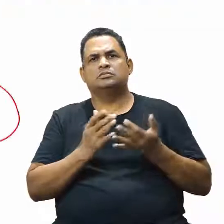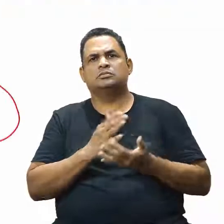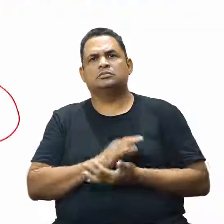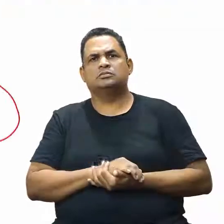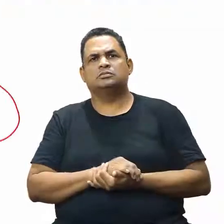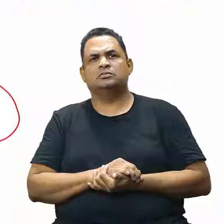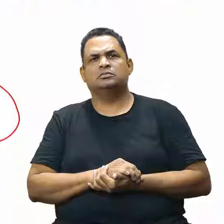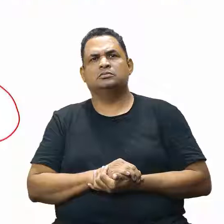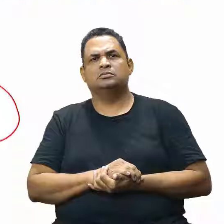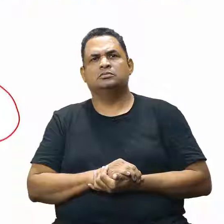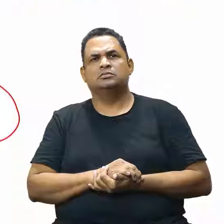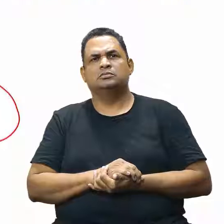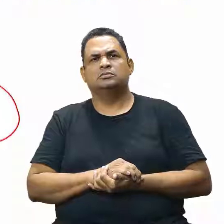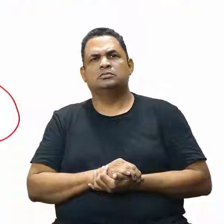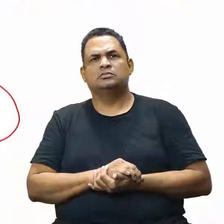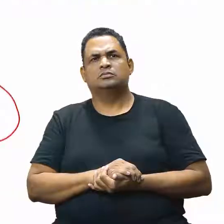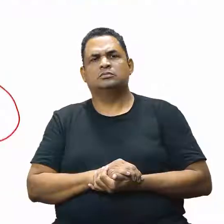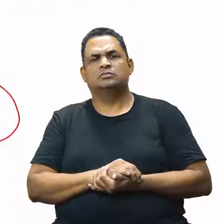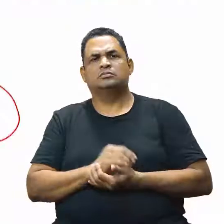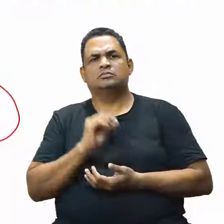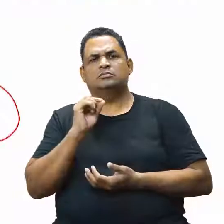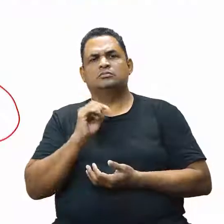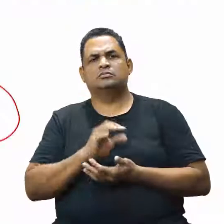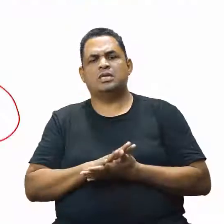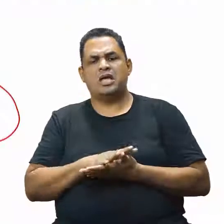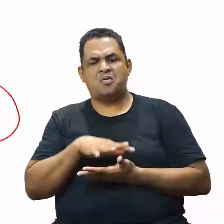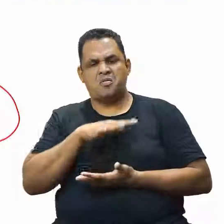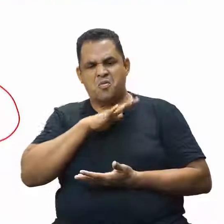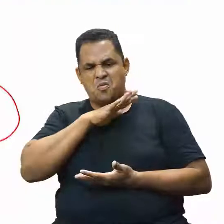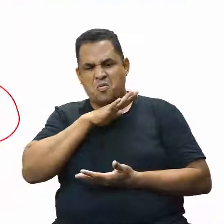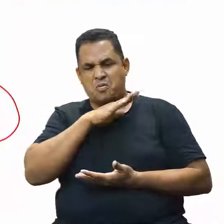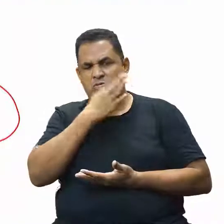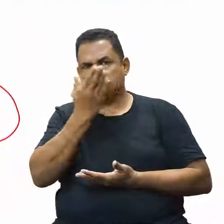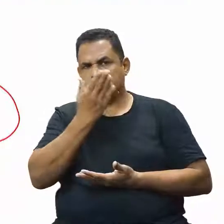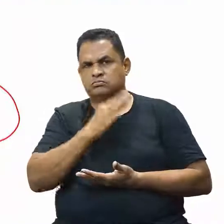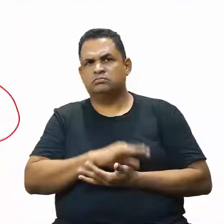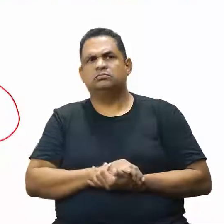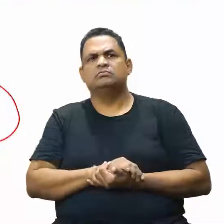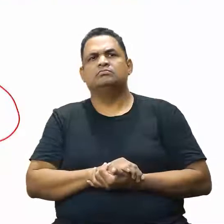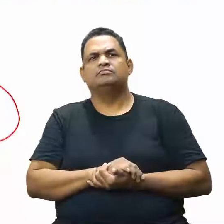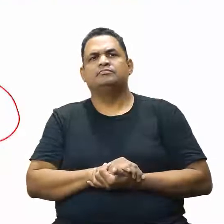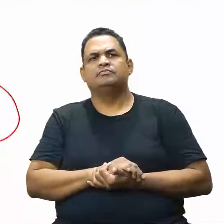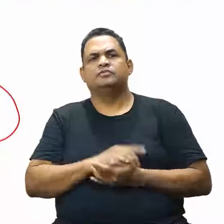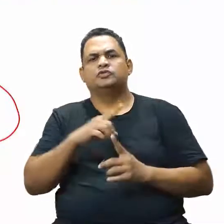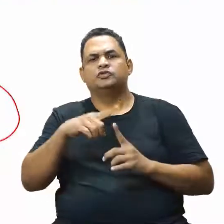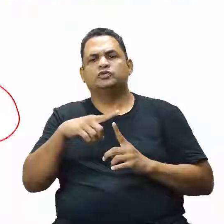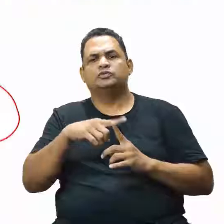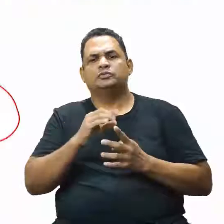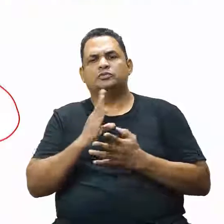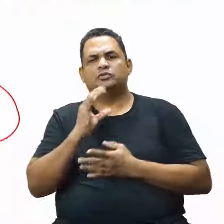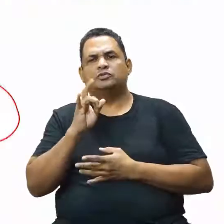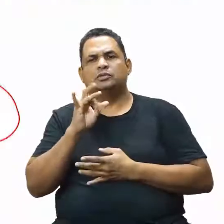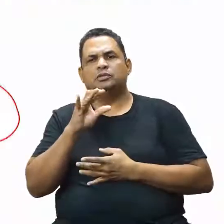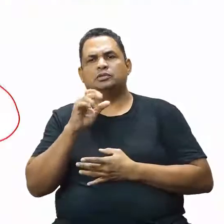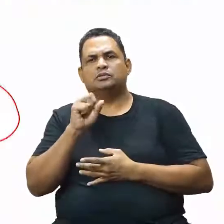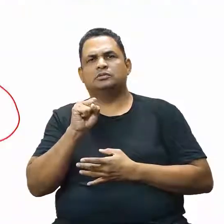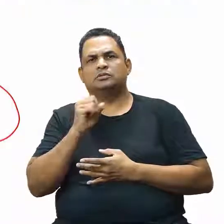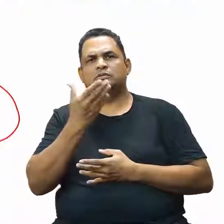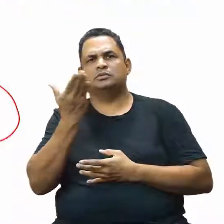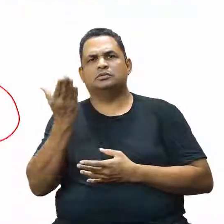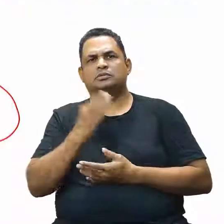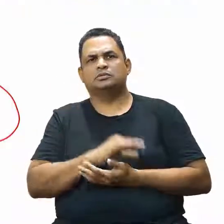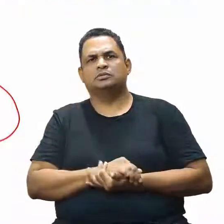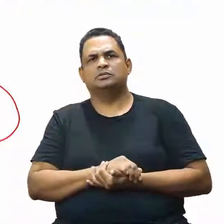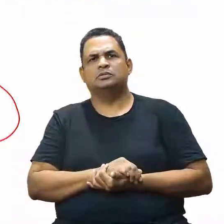ó. E olha o pior, né, dessa espécie, dessa família de cupim.